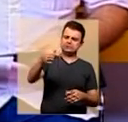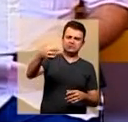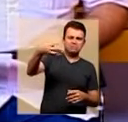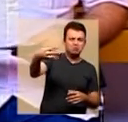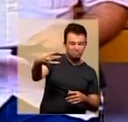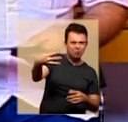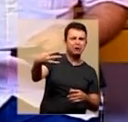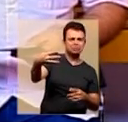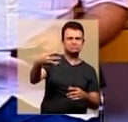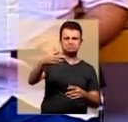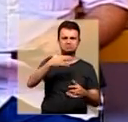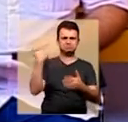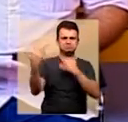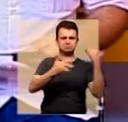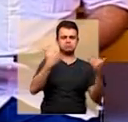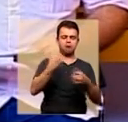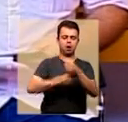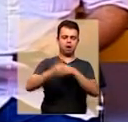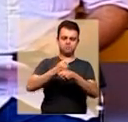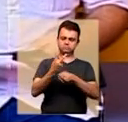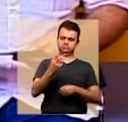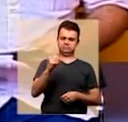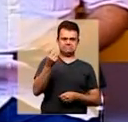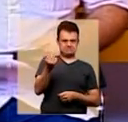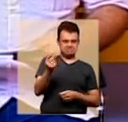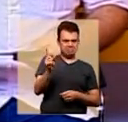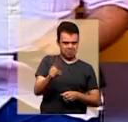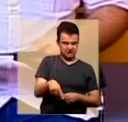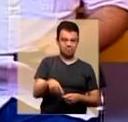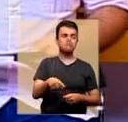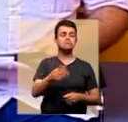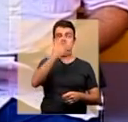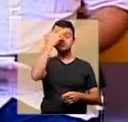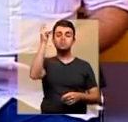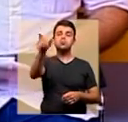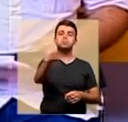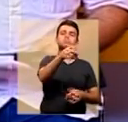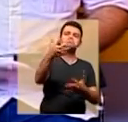74 mortes no ano de 2016. Desses 74,